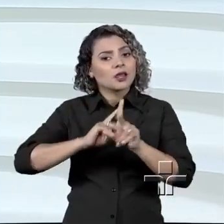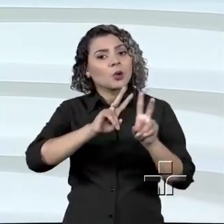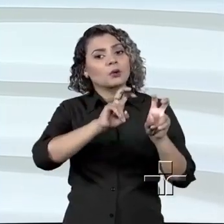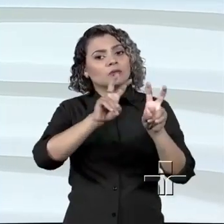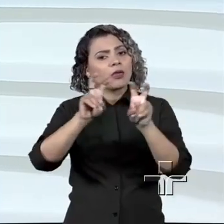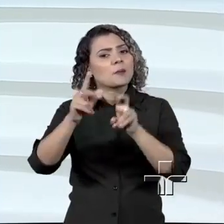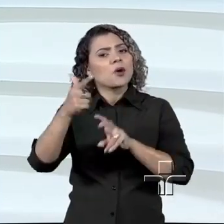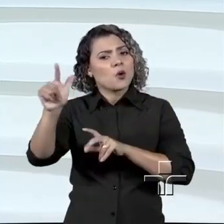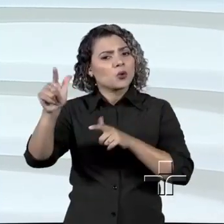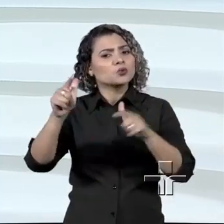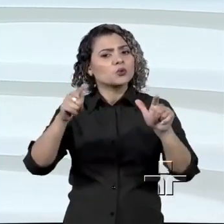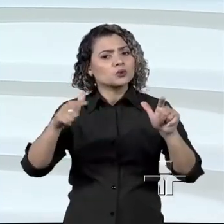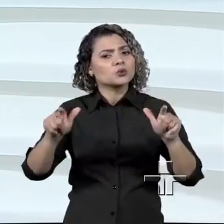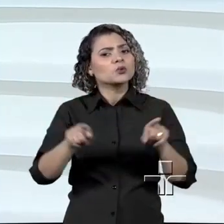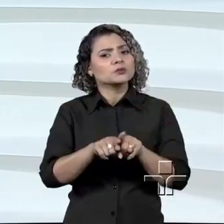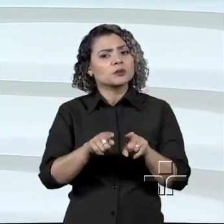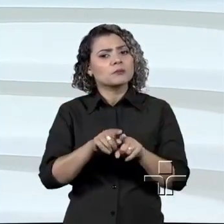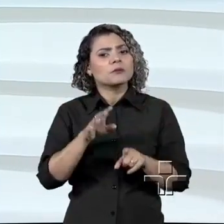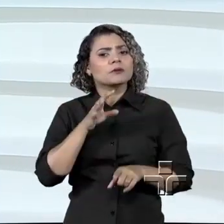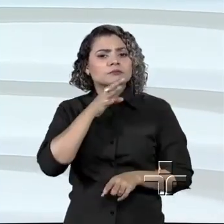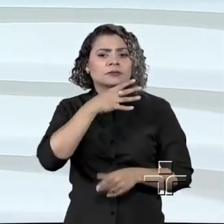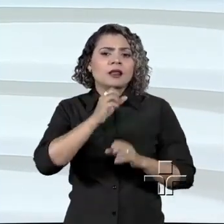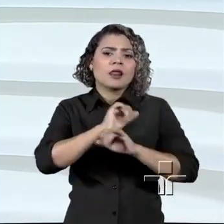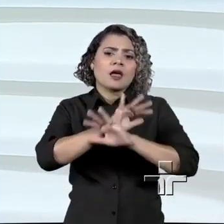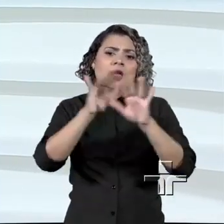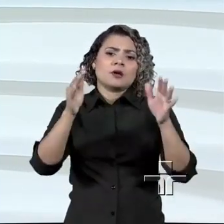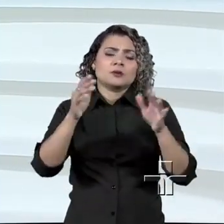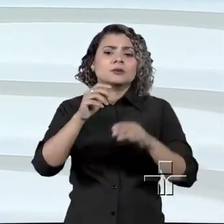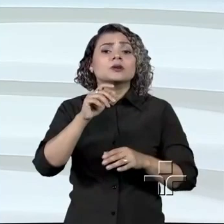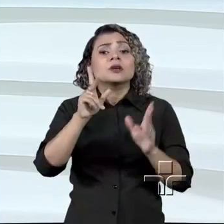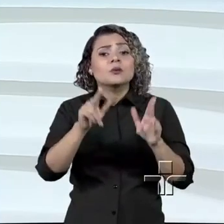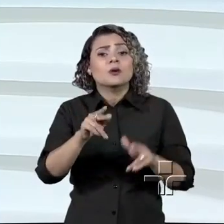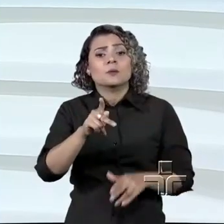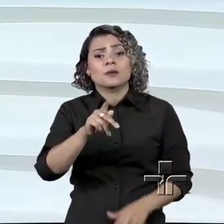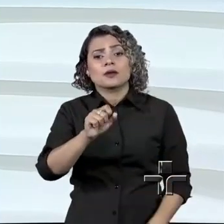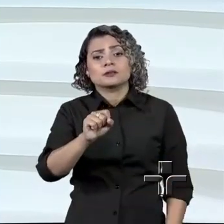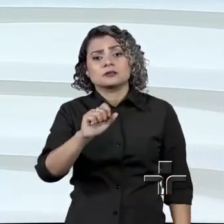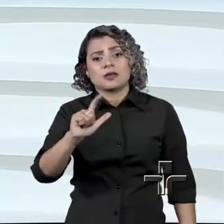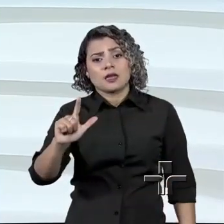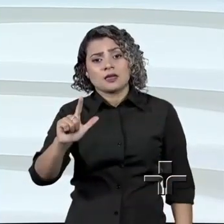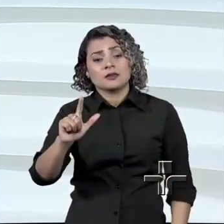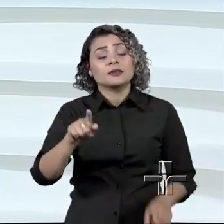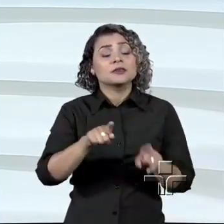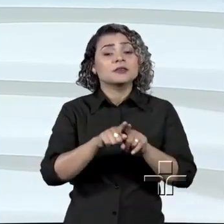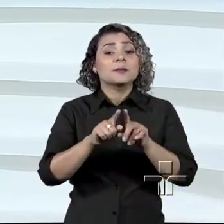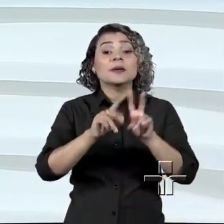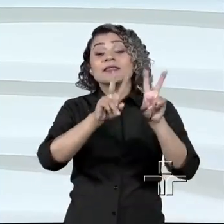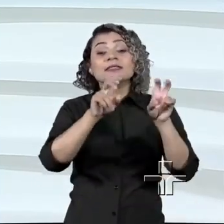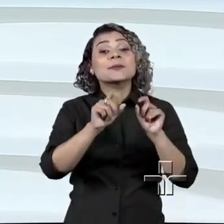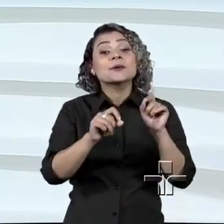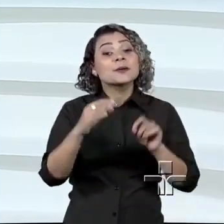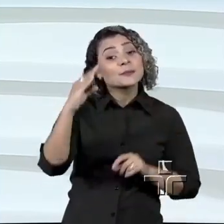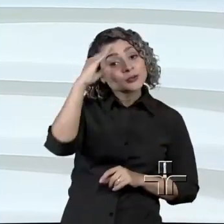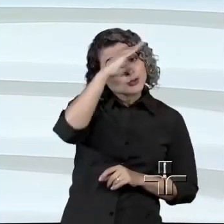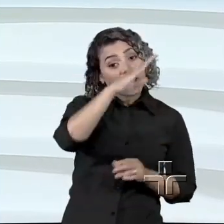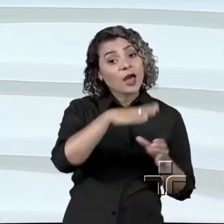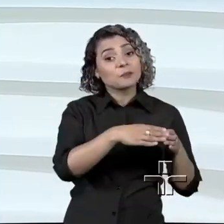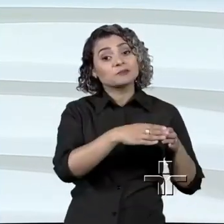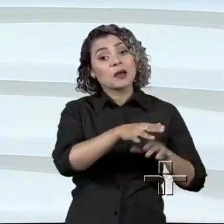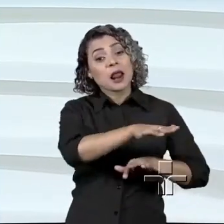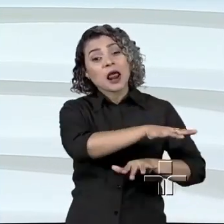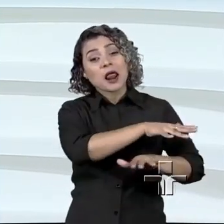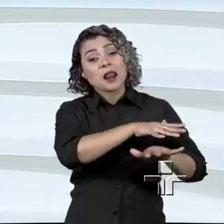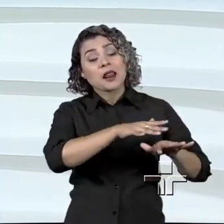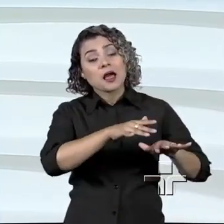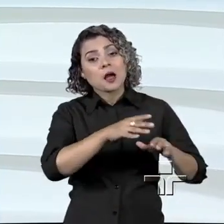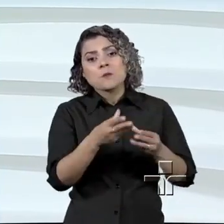contundentes, como, por exemplo, a vinda do PSL e essa onda Bolsonaro. Então, acho que muita gente